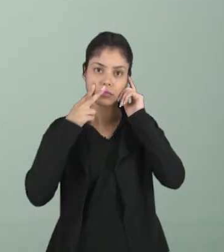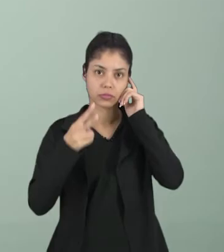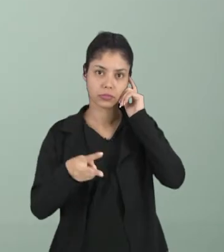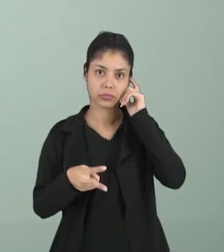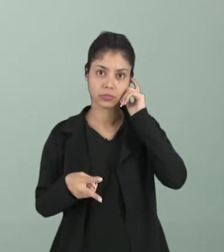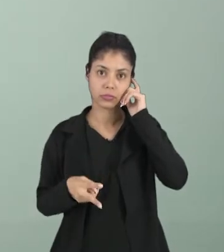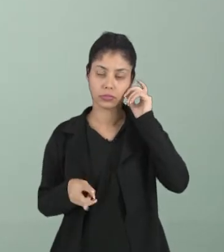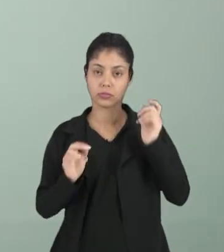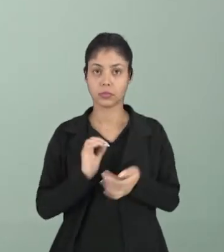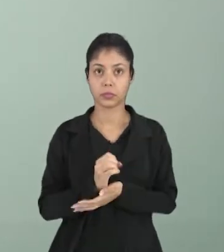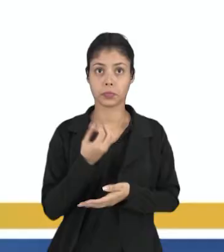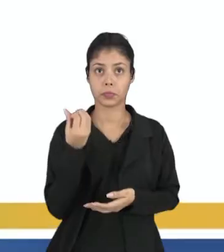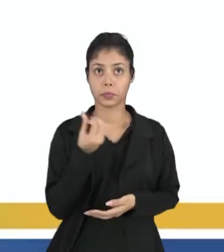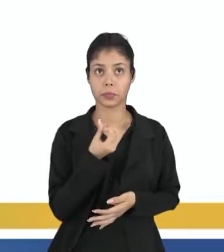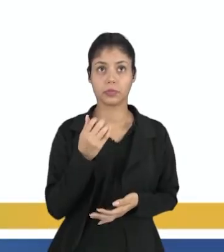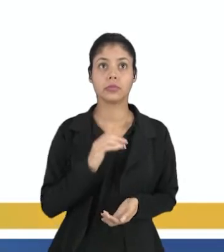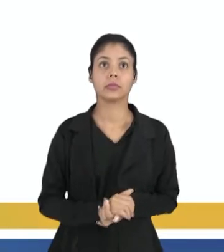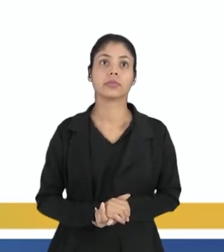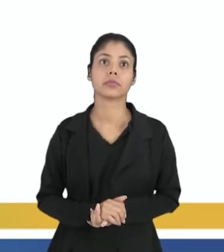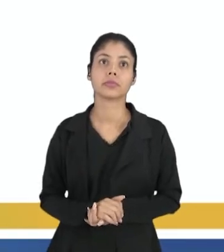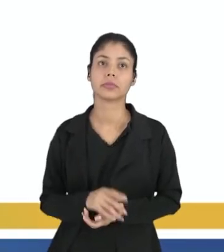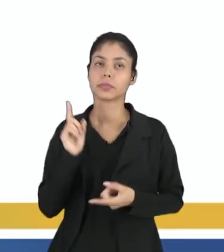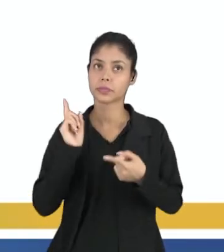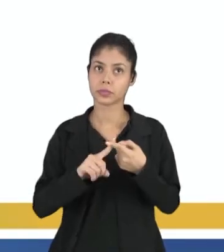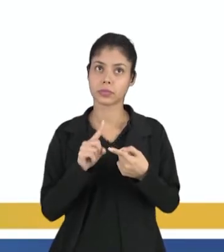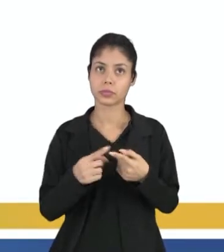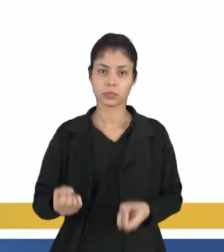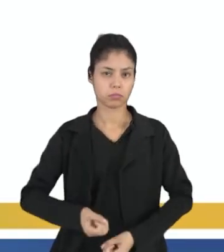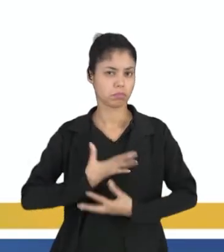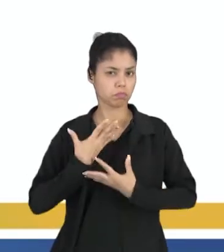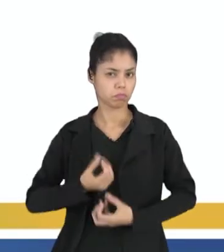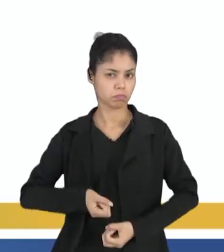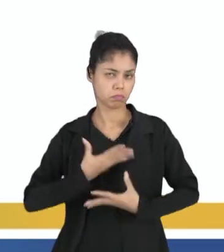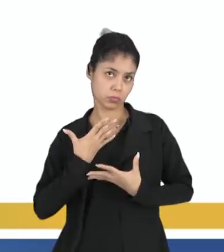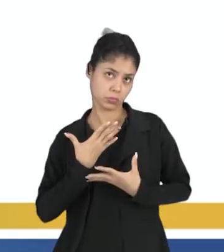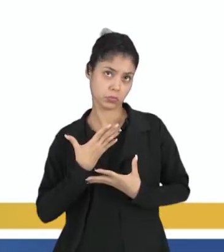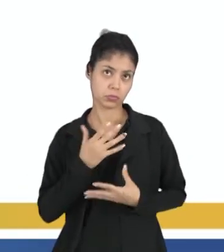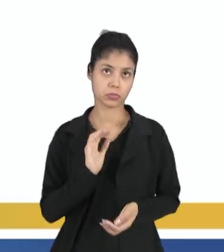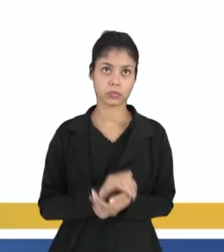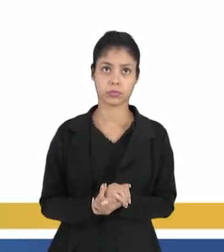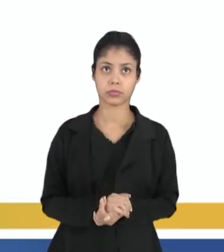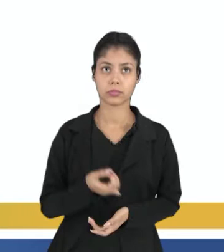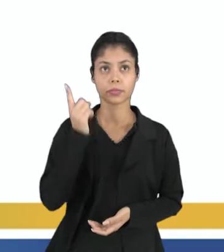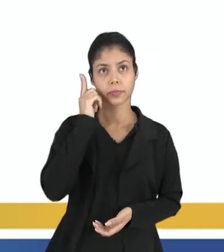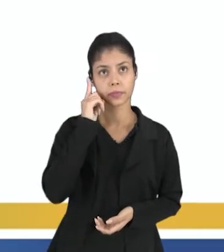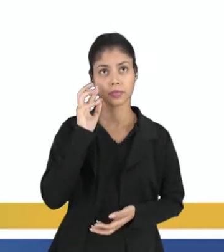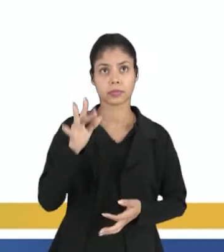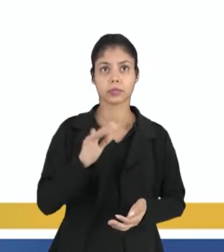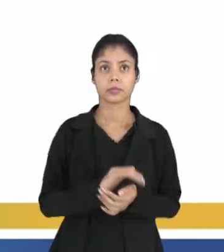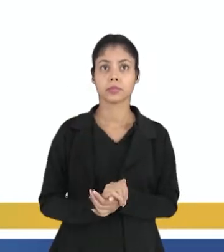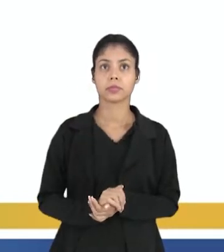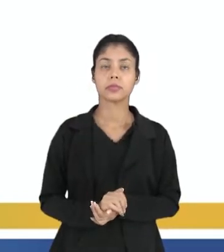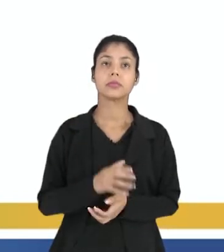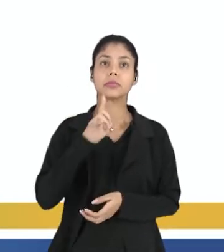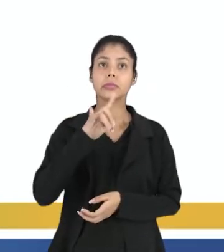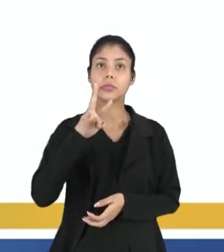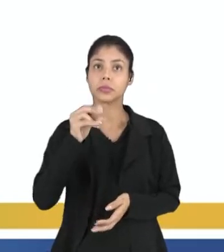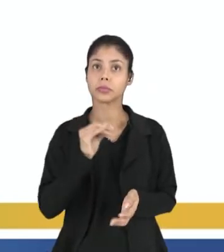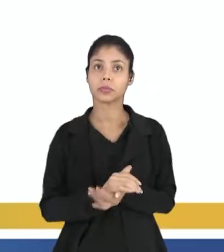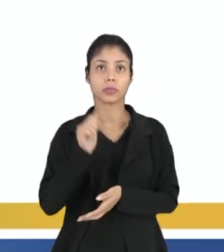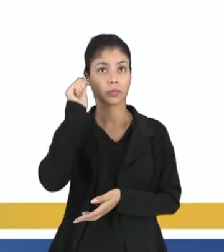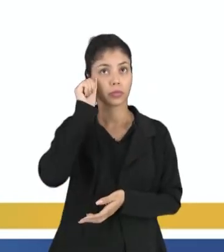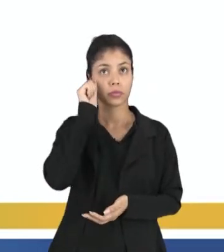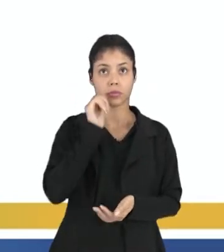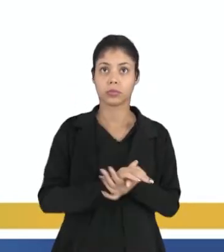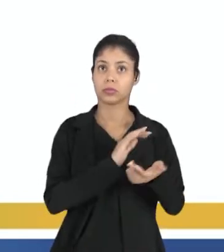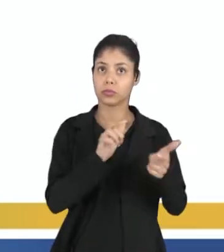ver 6 benefícios. O primeiro deles, a leitura ela estimula a criatividade. Dependendo do estilo